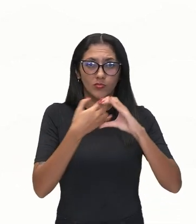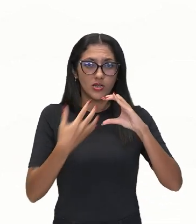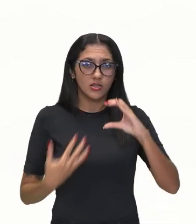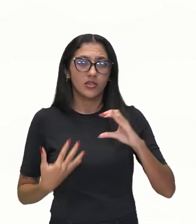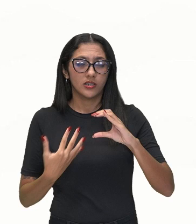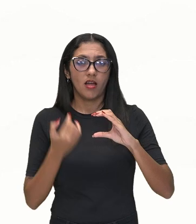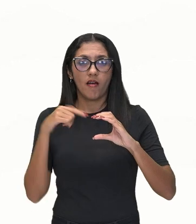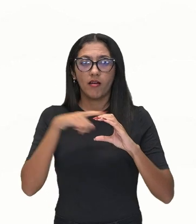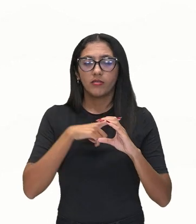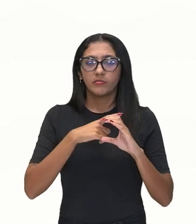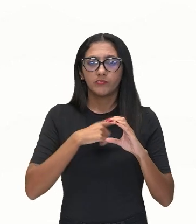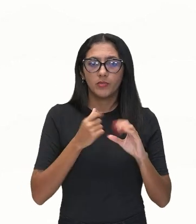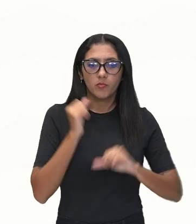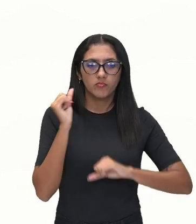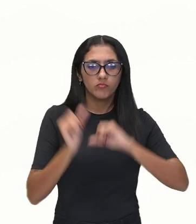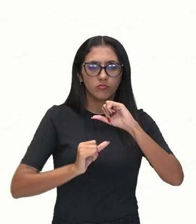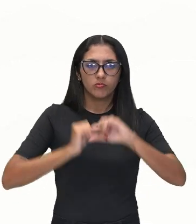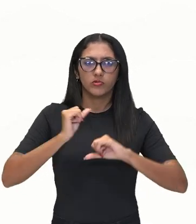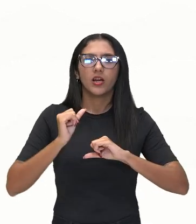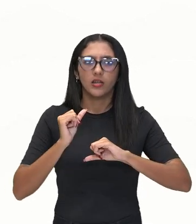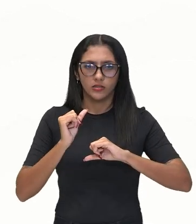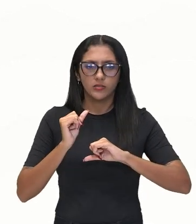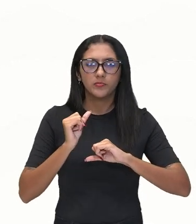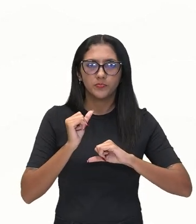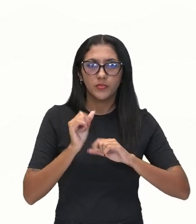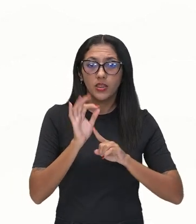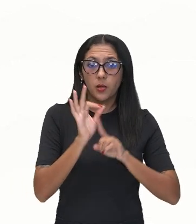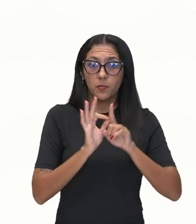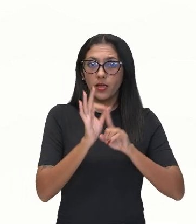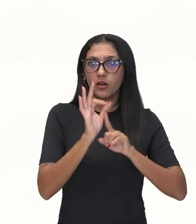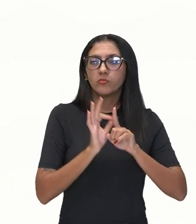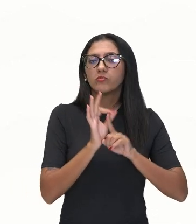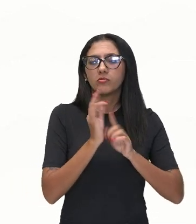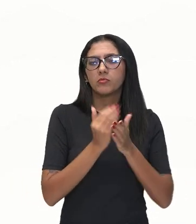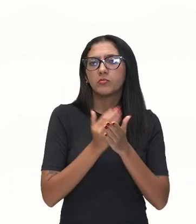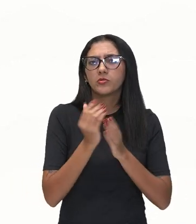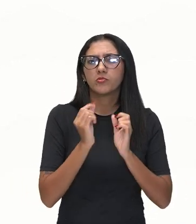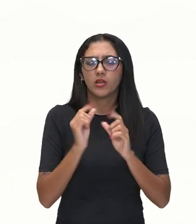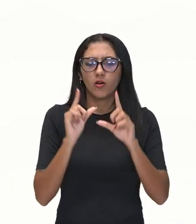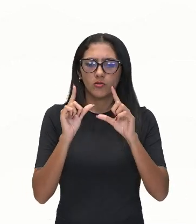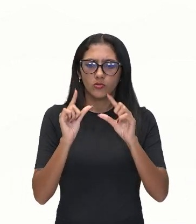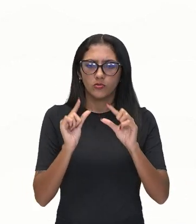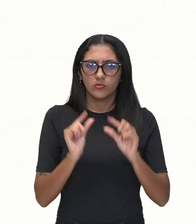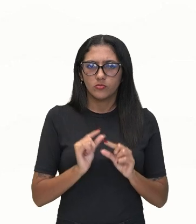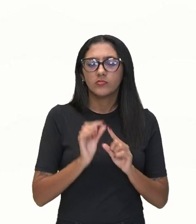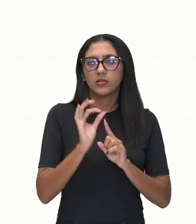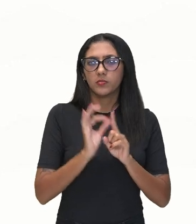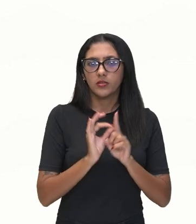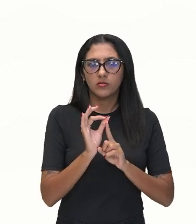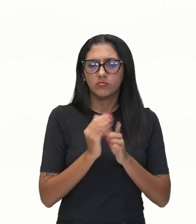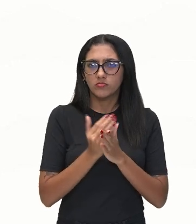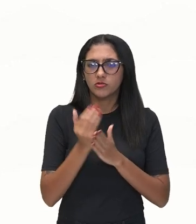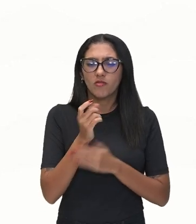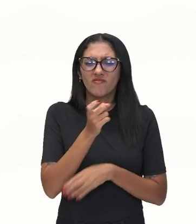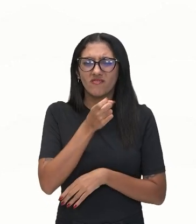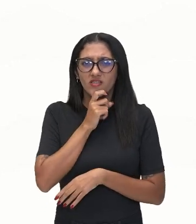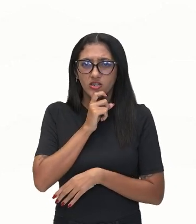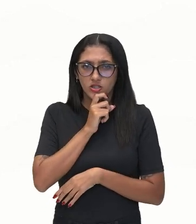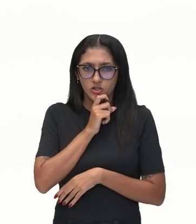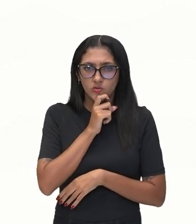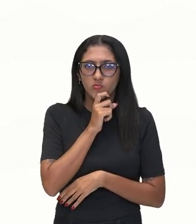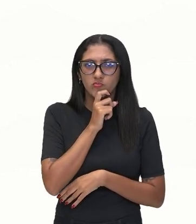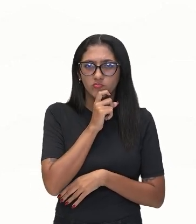eles sofreram o resfriamento. A partir da origem da Terra, eles passaram por processos